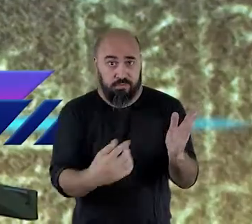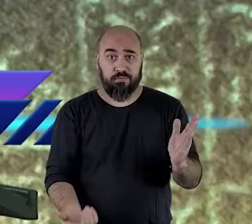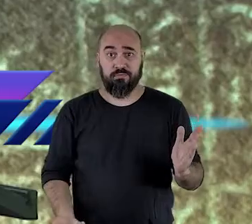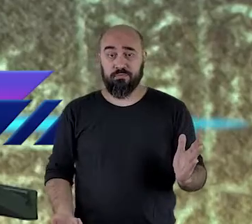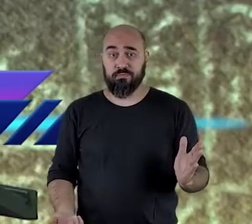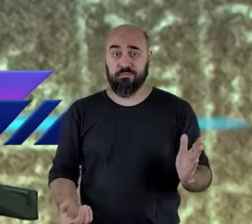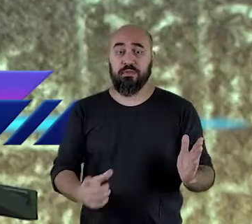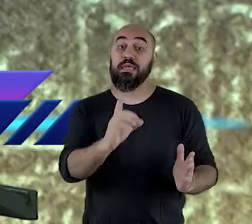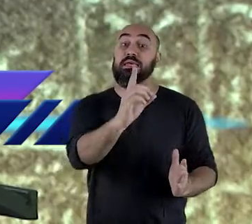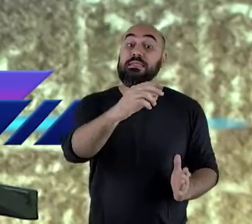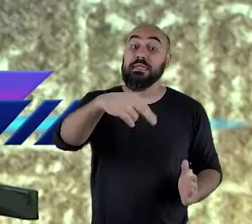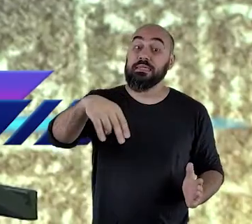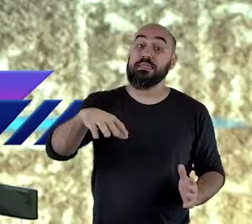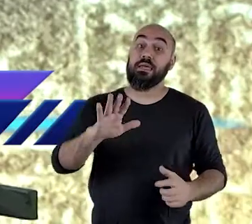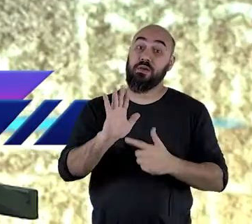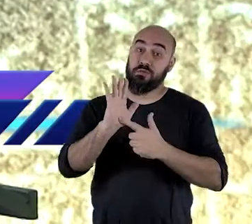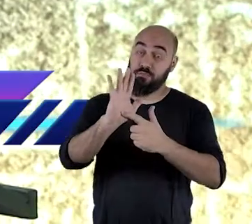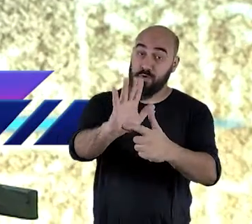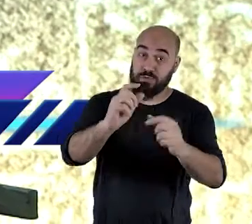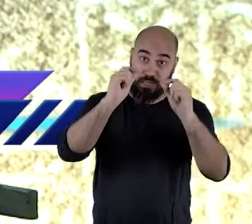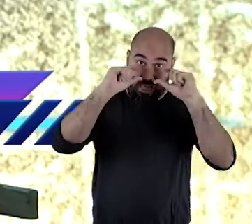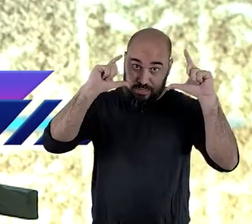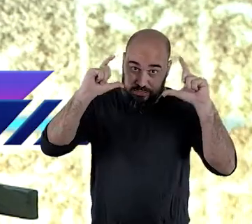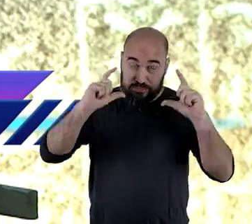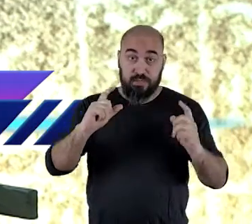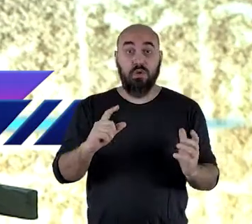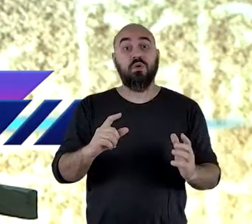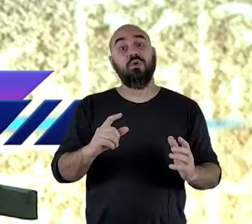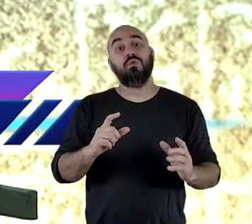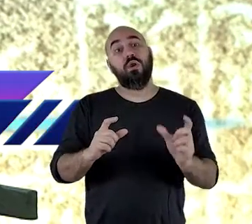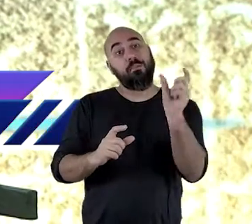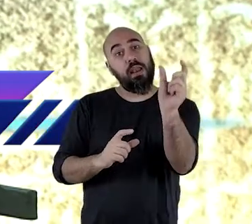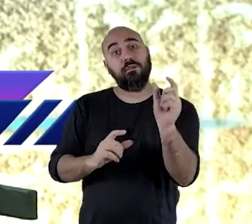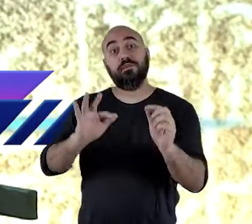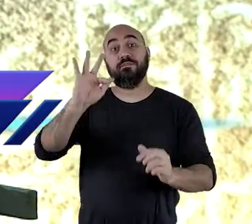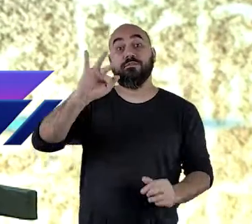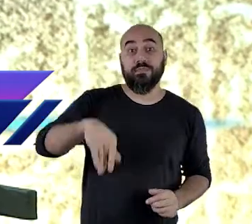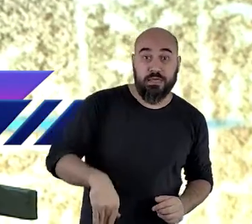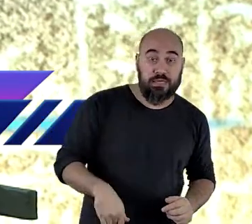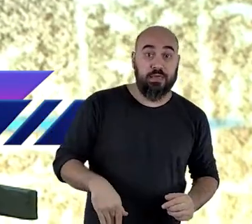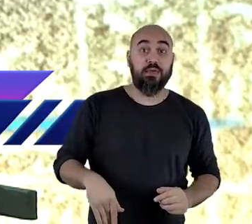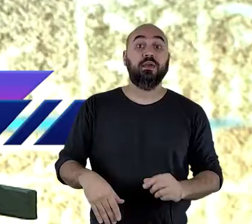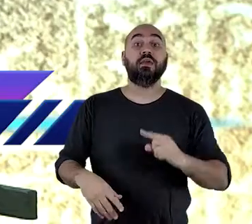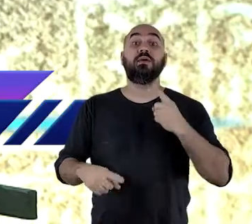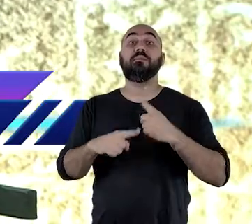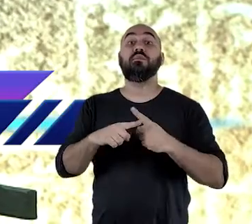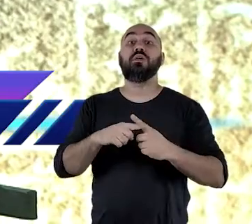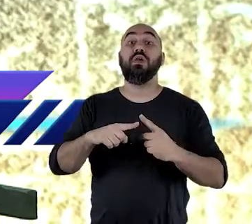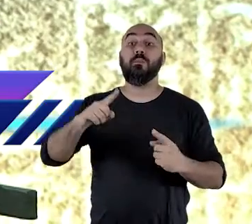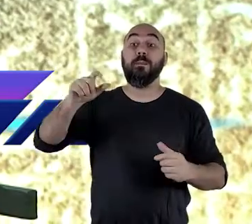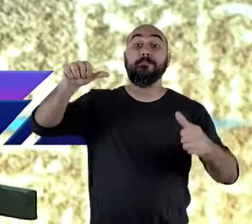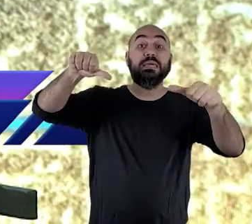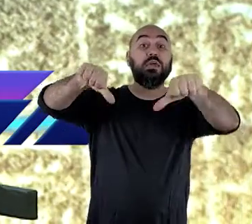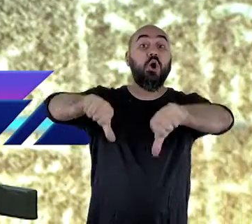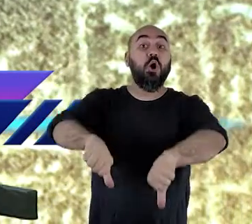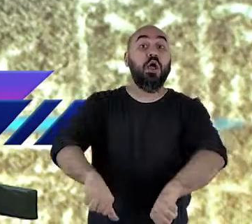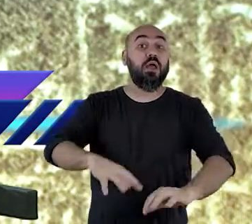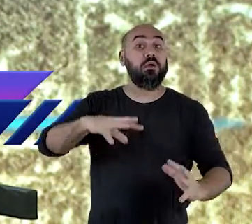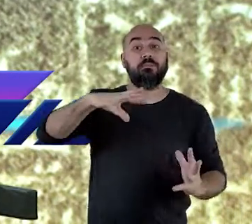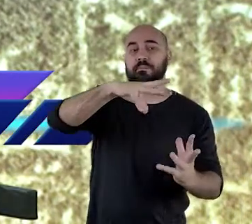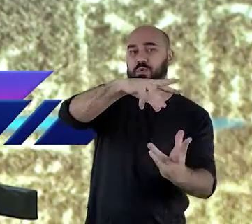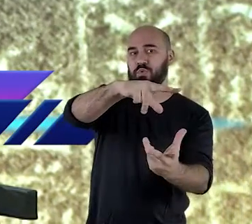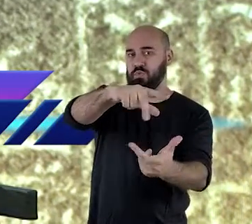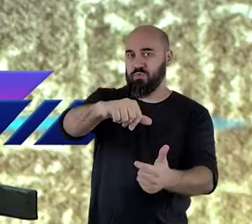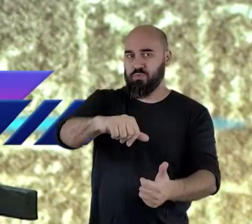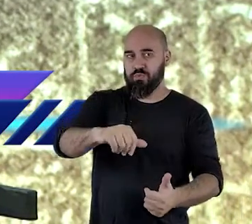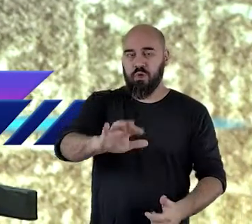está também chamando a nossa atenção, com a repetição da palavra fim, para uma piora gradativa do mundo.